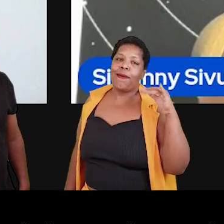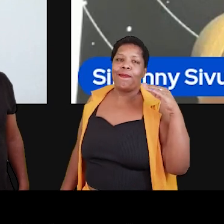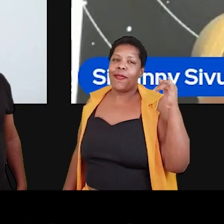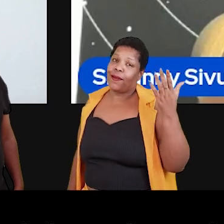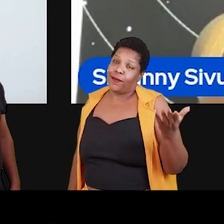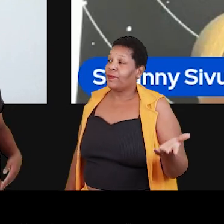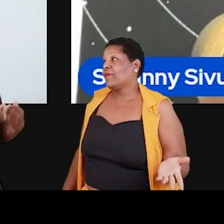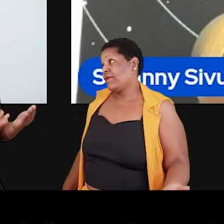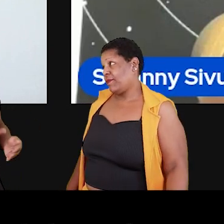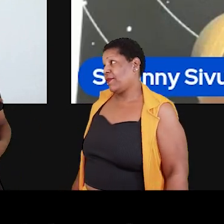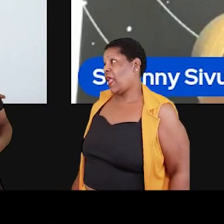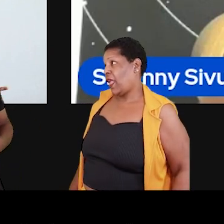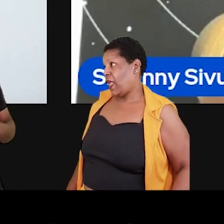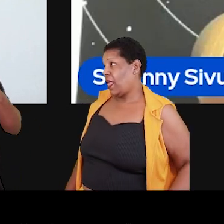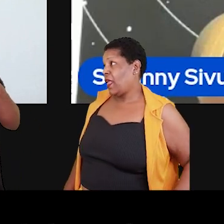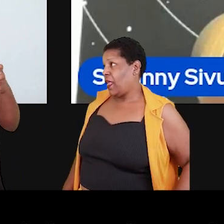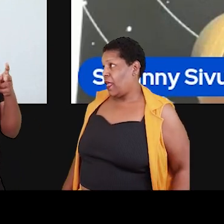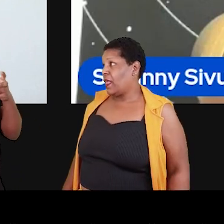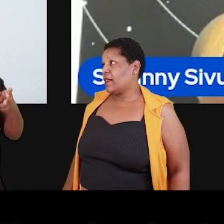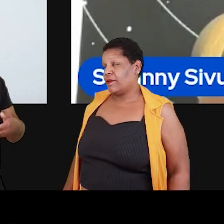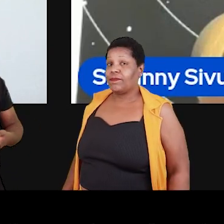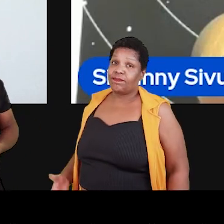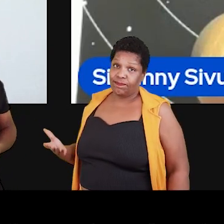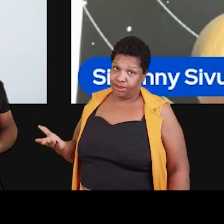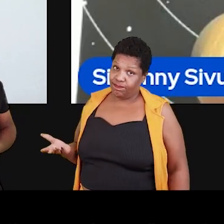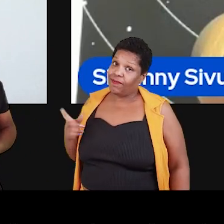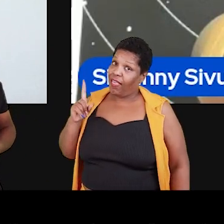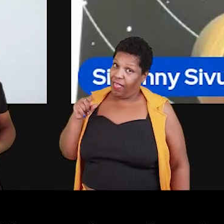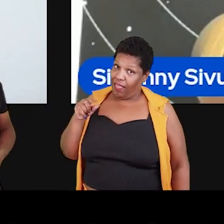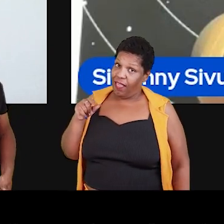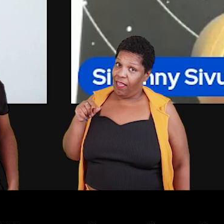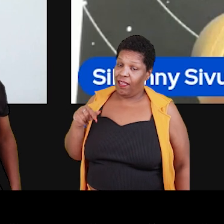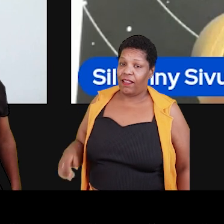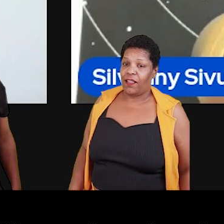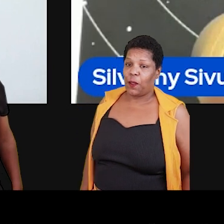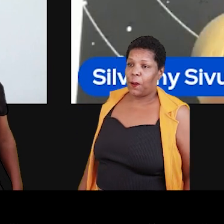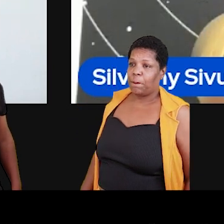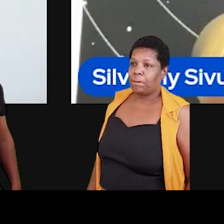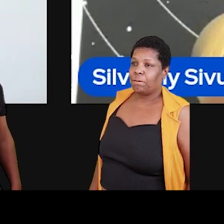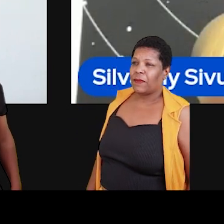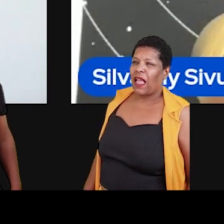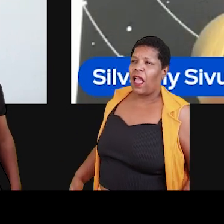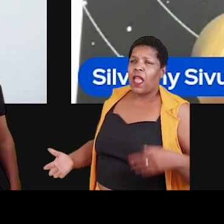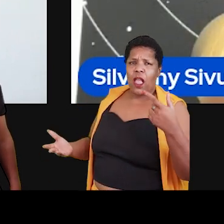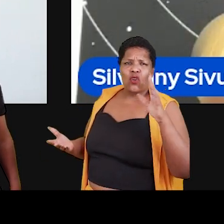Não, tá aí, né? Sabe Em toda assim? parte. Não, e assim, até ouvir